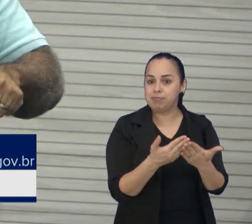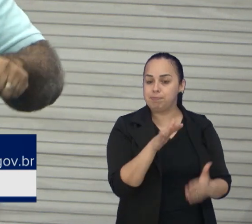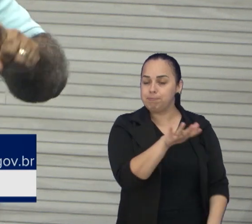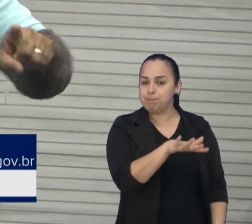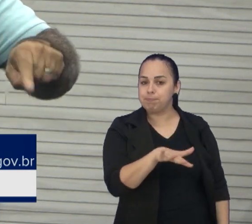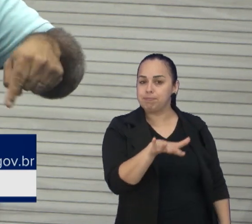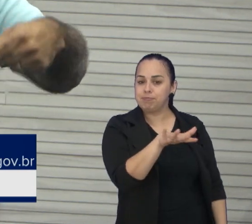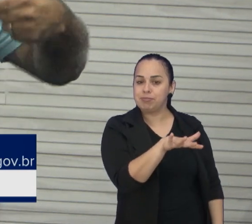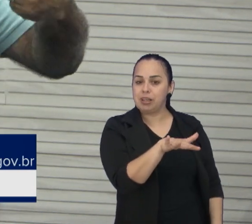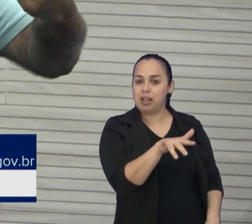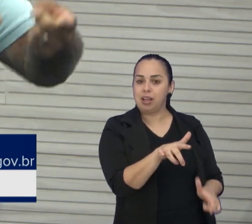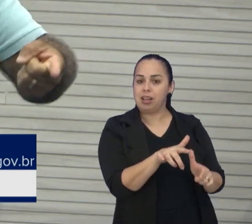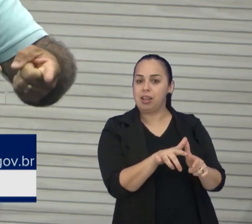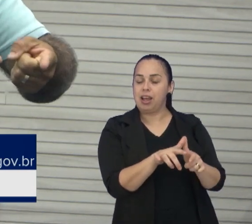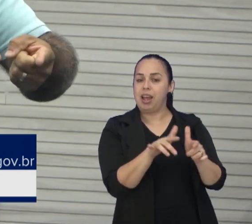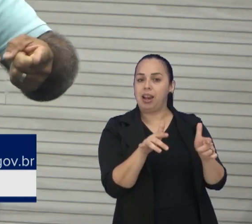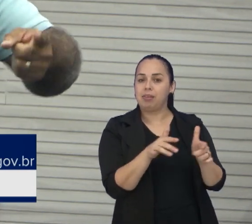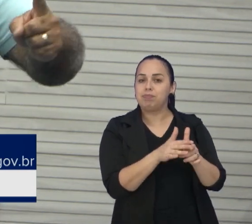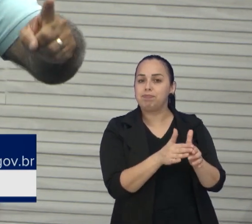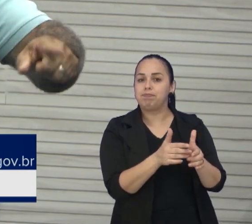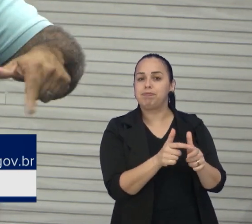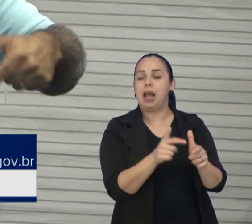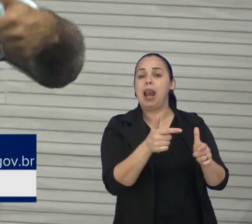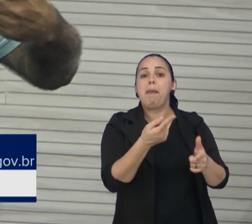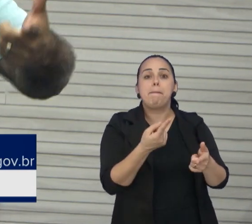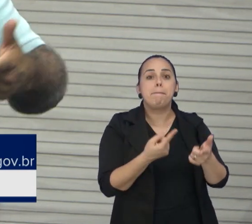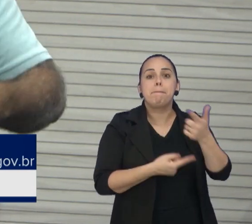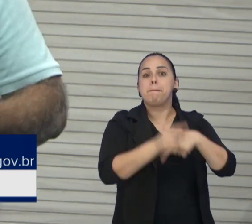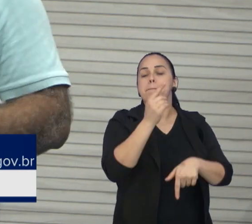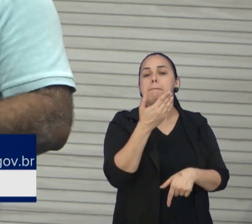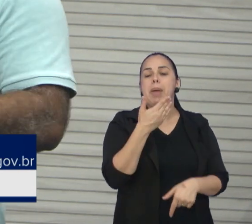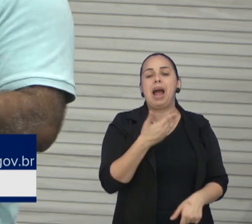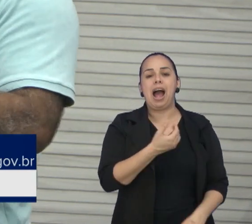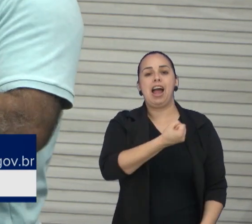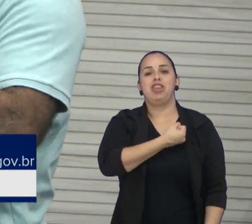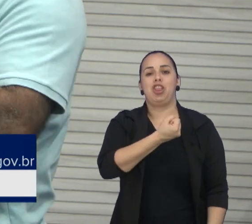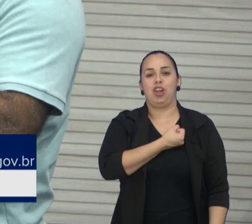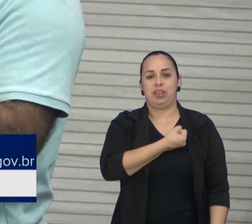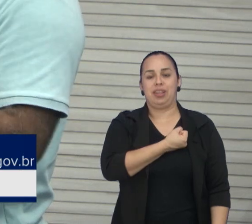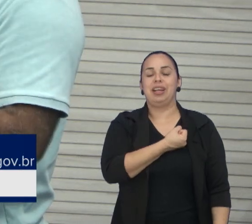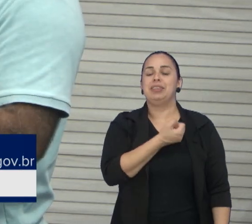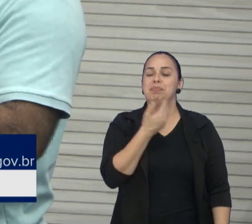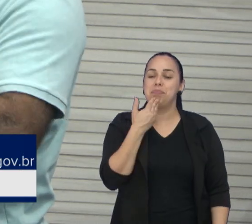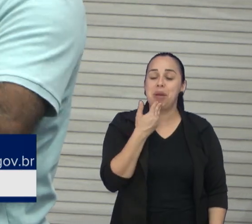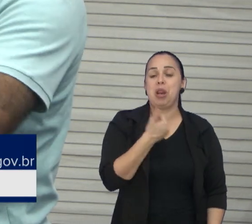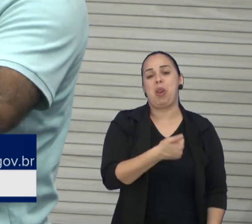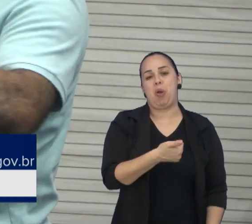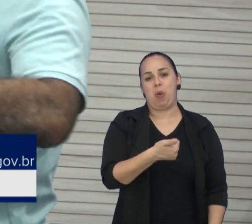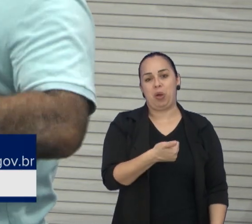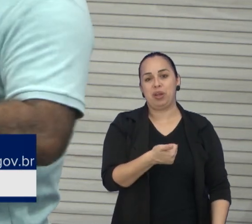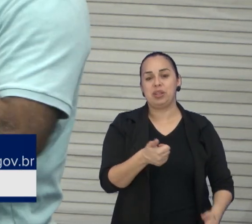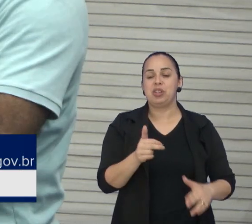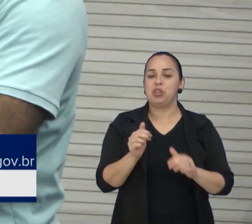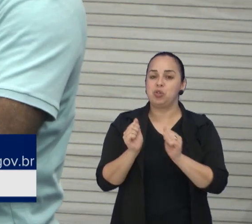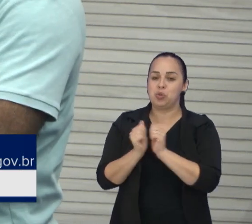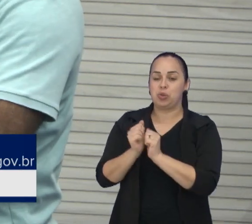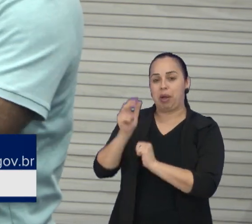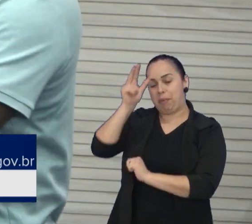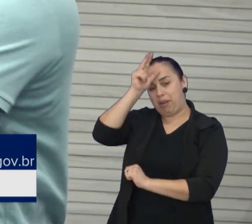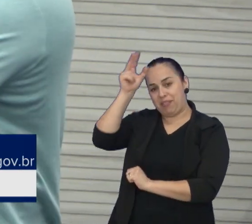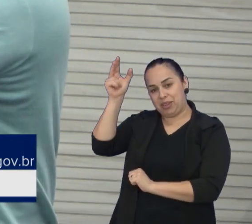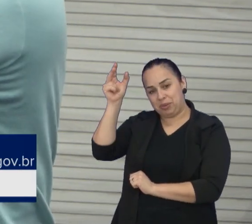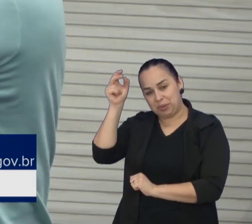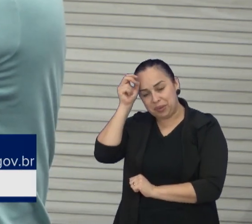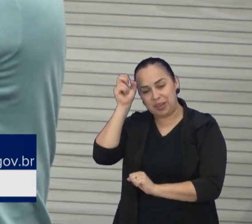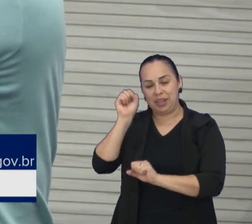ela cresceu no IDEB. Ela melhorou seus índices. Então, a prefeitura, juntamente com toda a equipe da